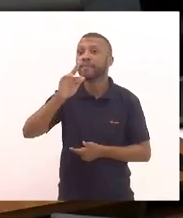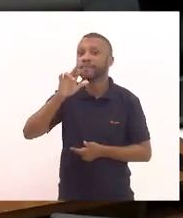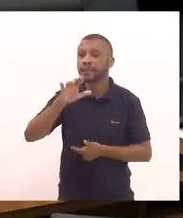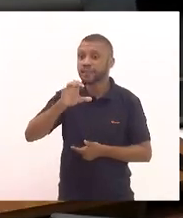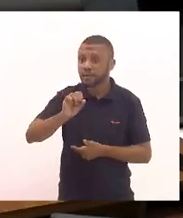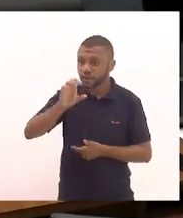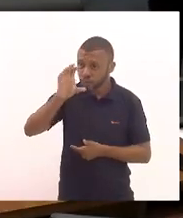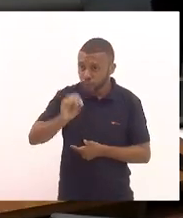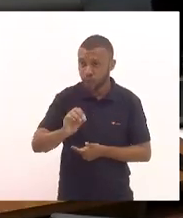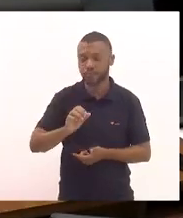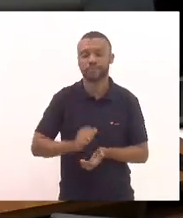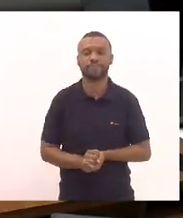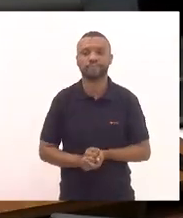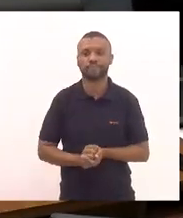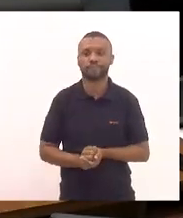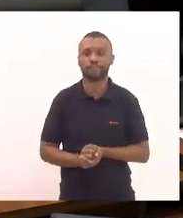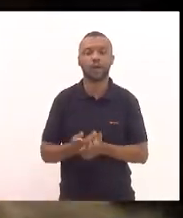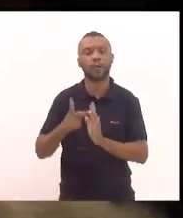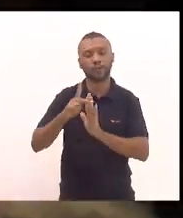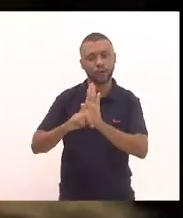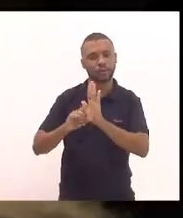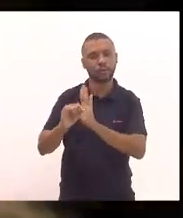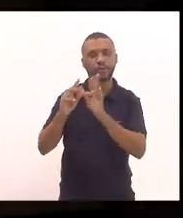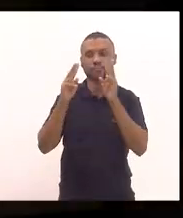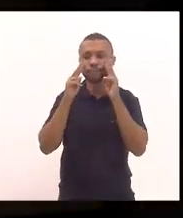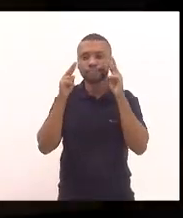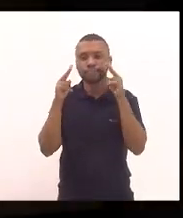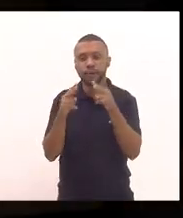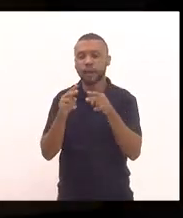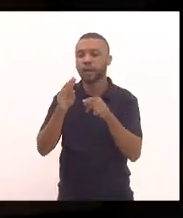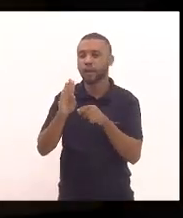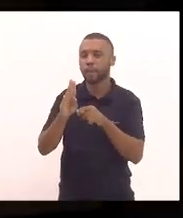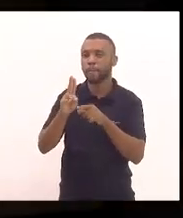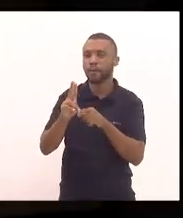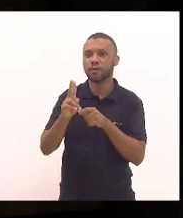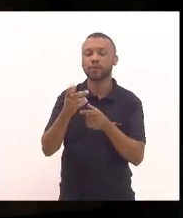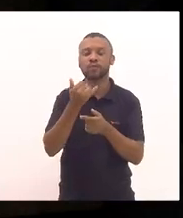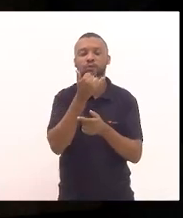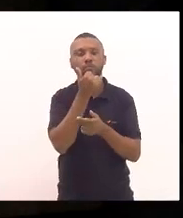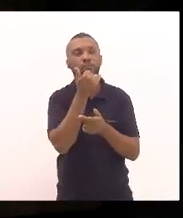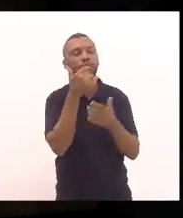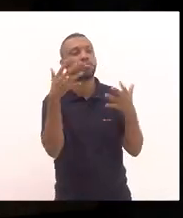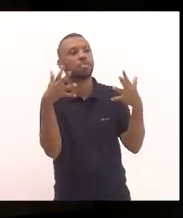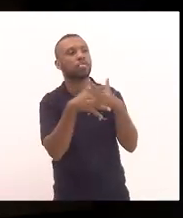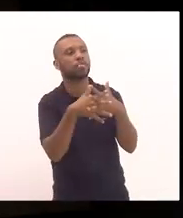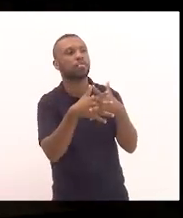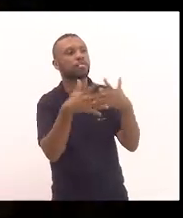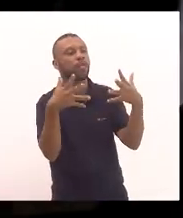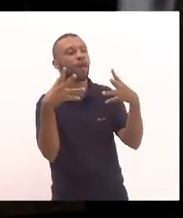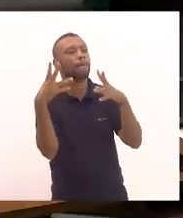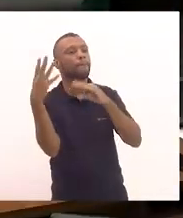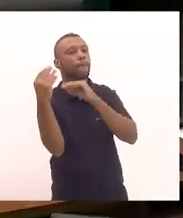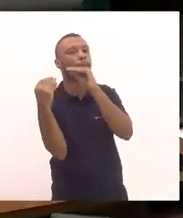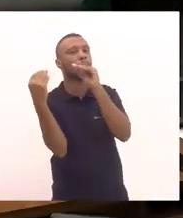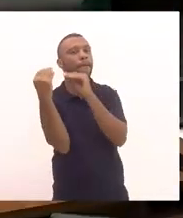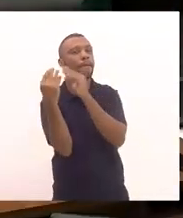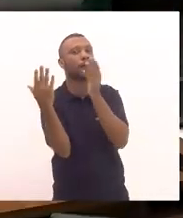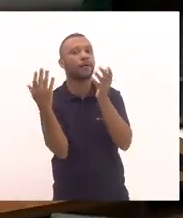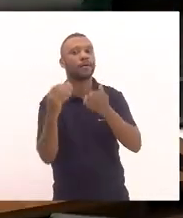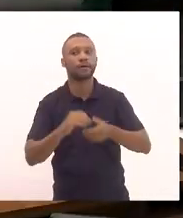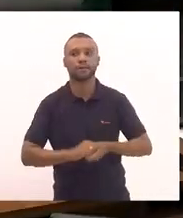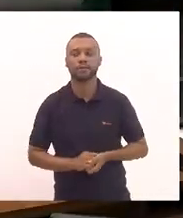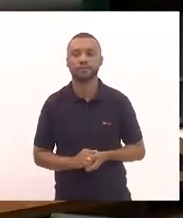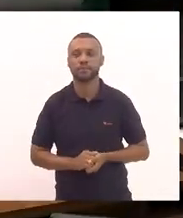Trata-se do projeto de lei que reconhece os bugueiros. Senhor presidente, parecer favorável. Pela comissão de trabalho,